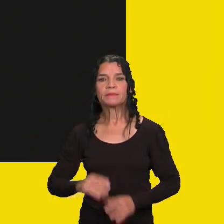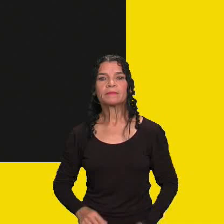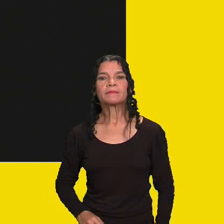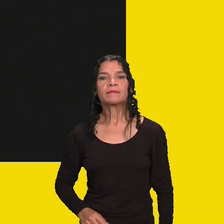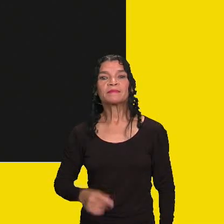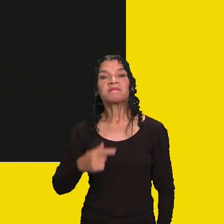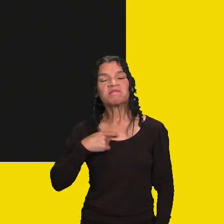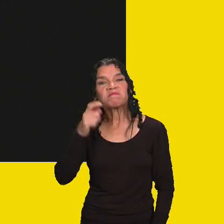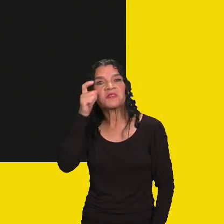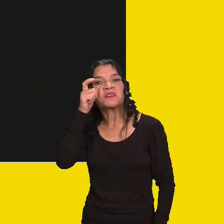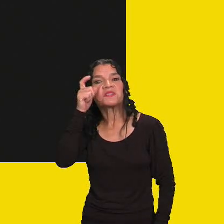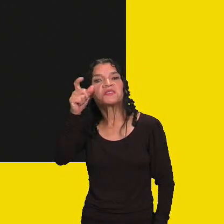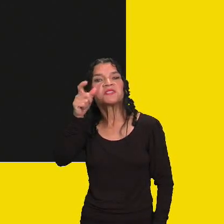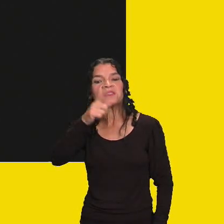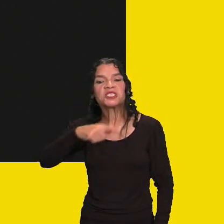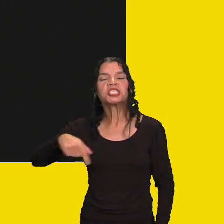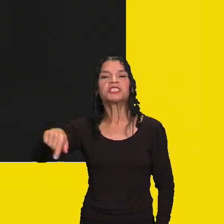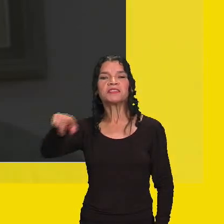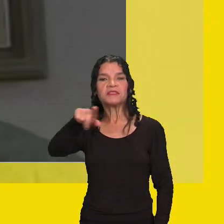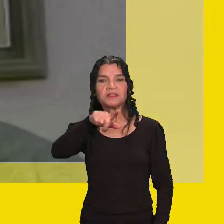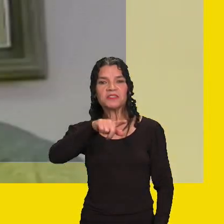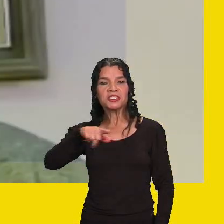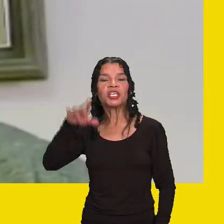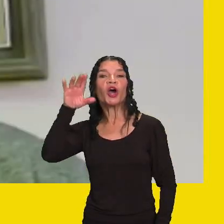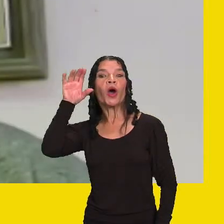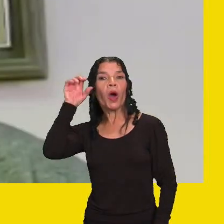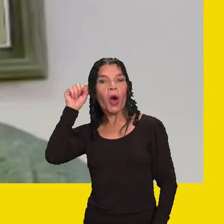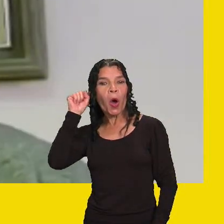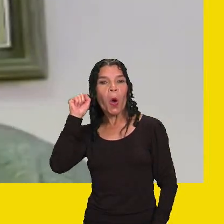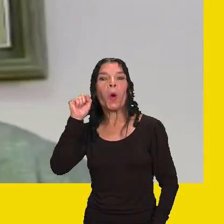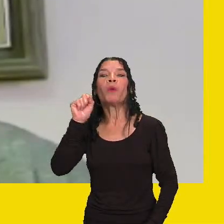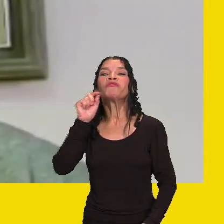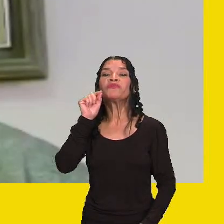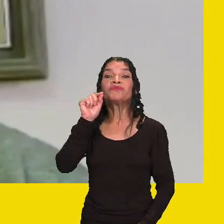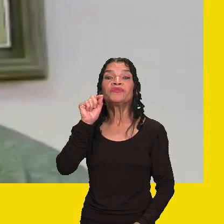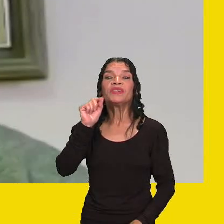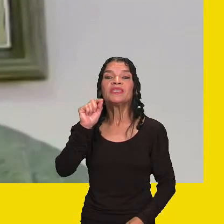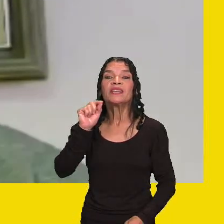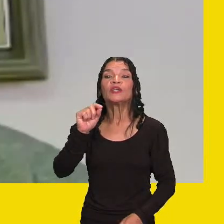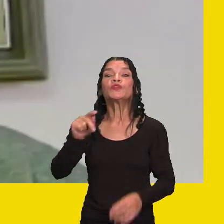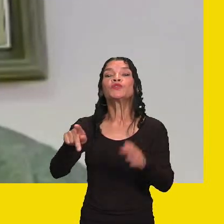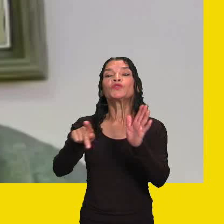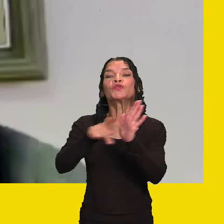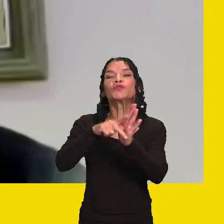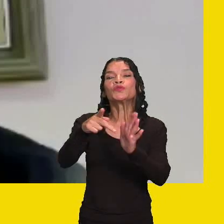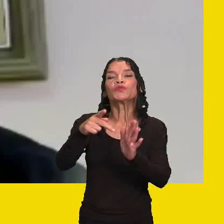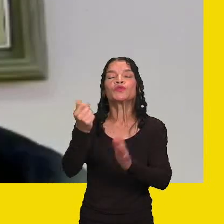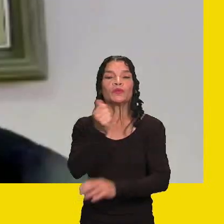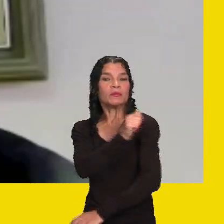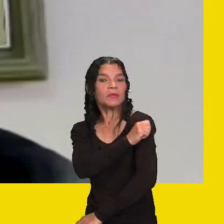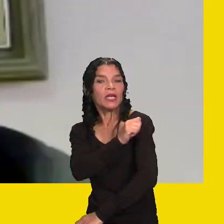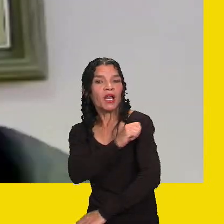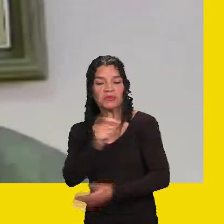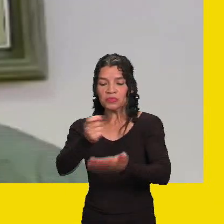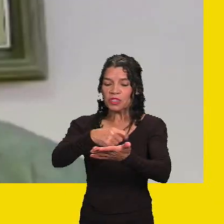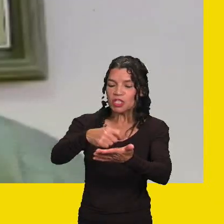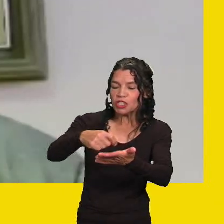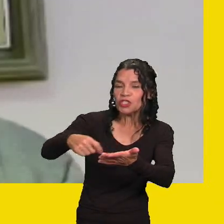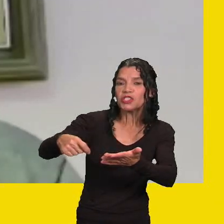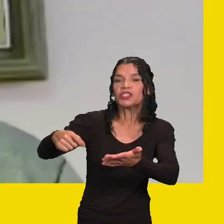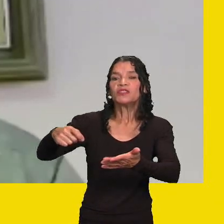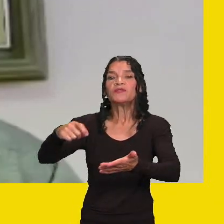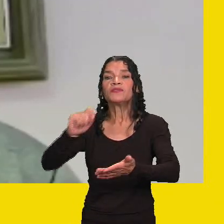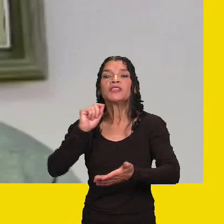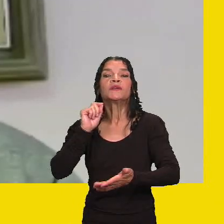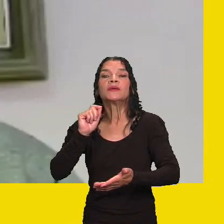Eu acho interessante a gente ouvir o relato da Amanda sobre esse protagonismo de escrita e tudo mais,